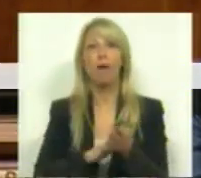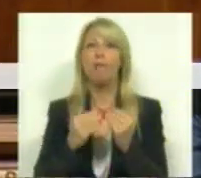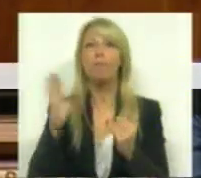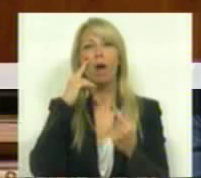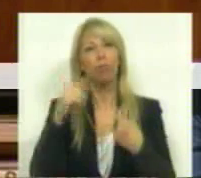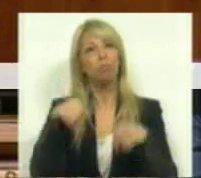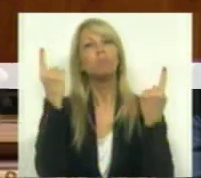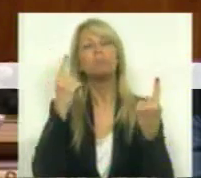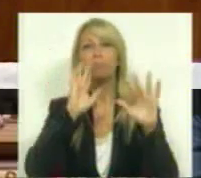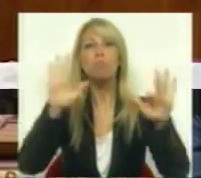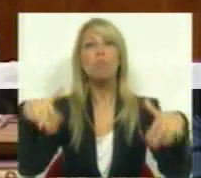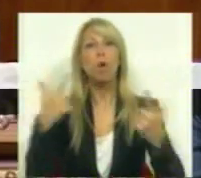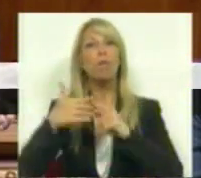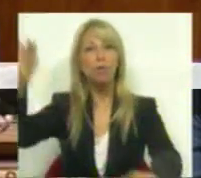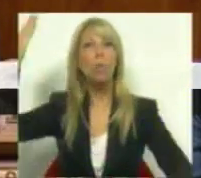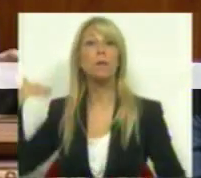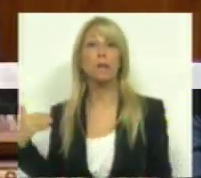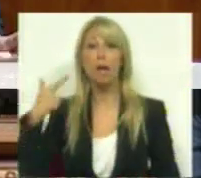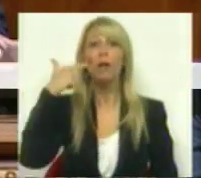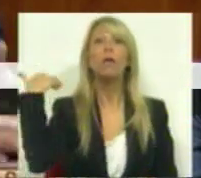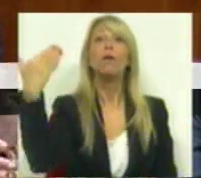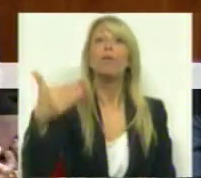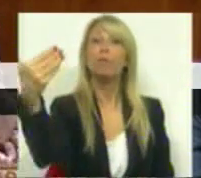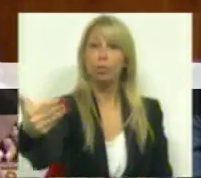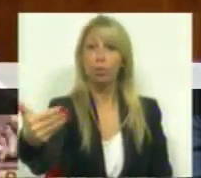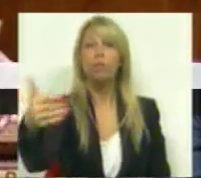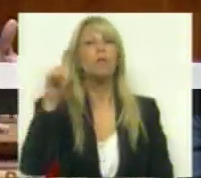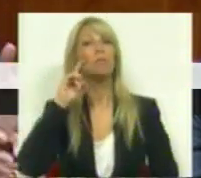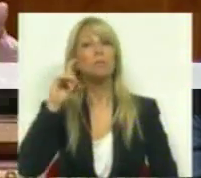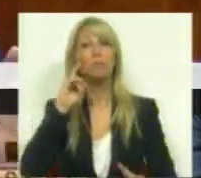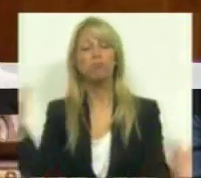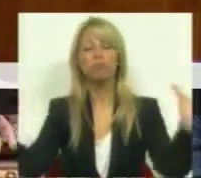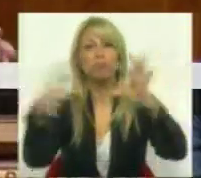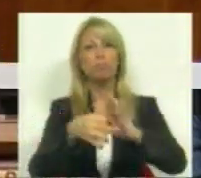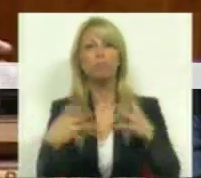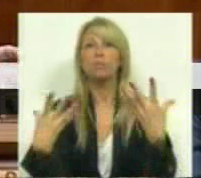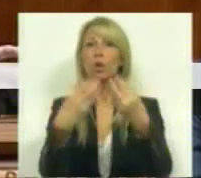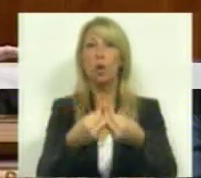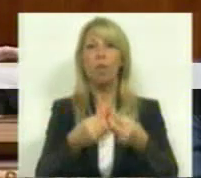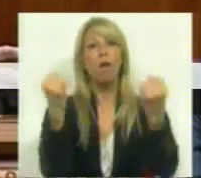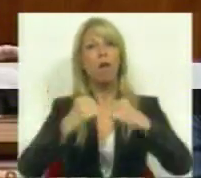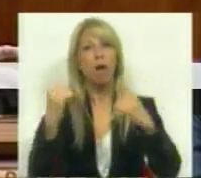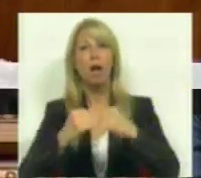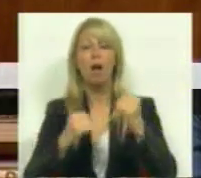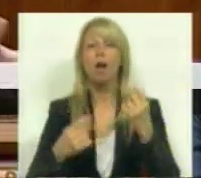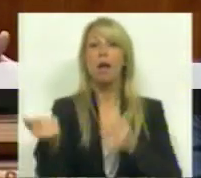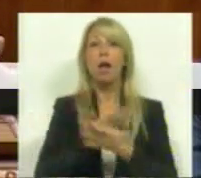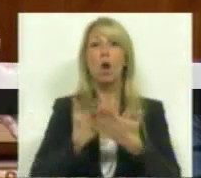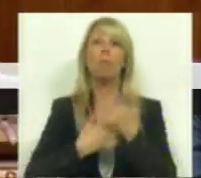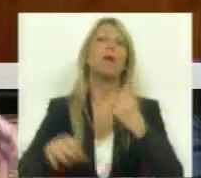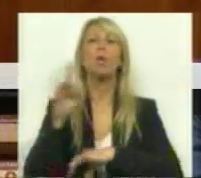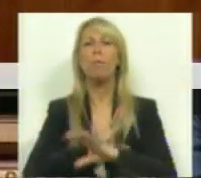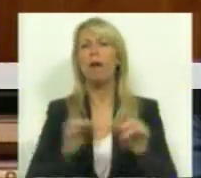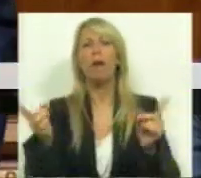futuro de uma política que assegura convergência ou que facilita a convergência entre as economias europeias. Portanto, não